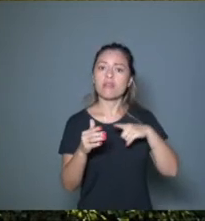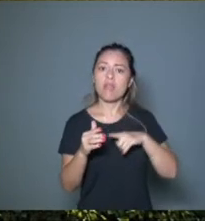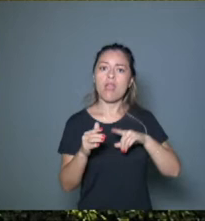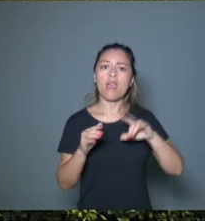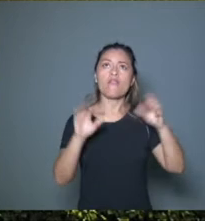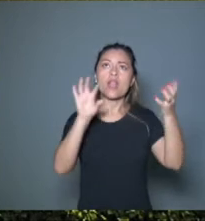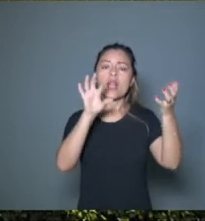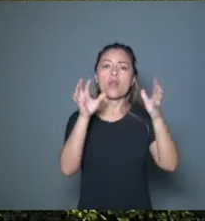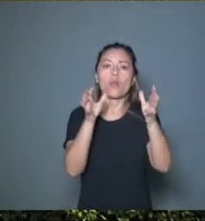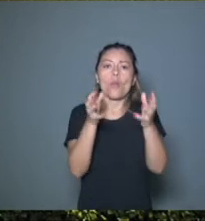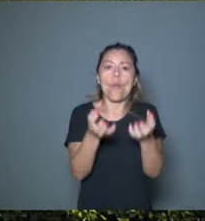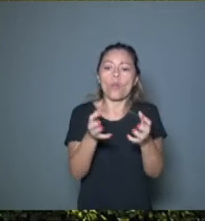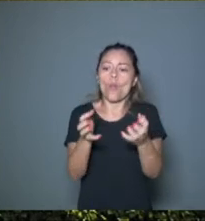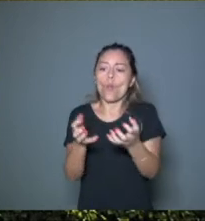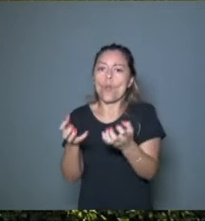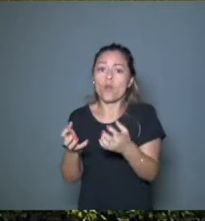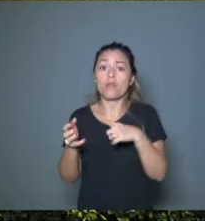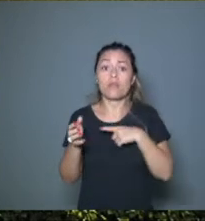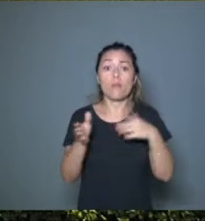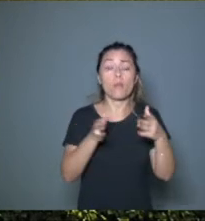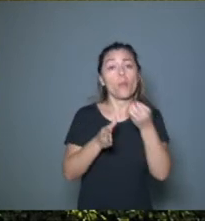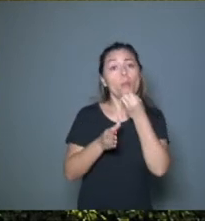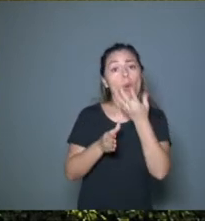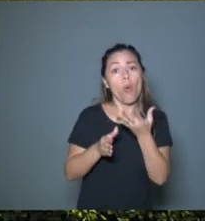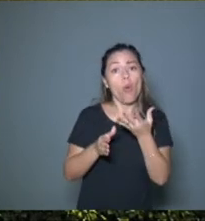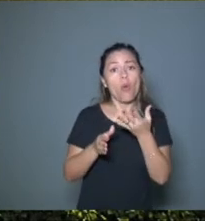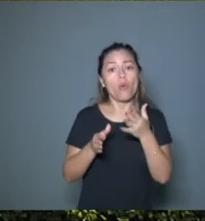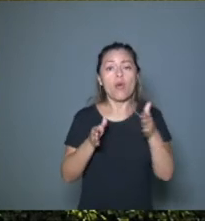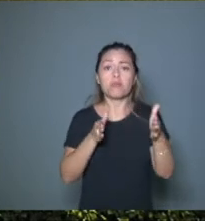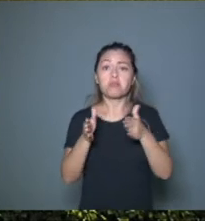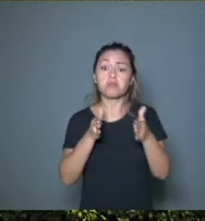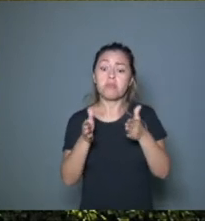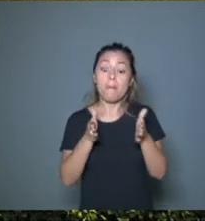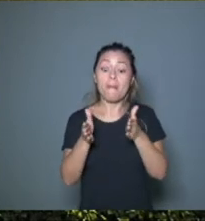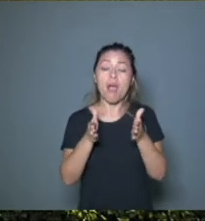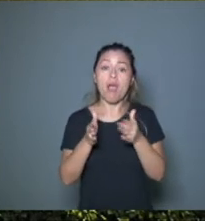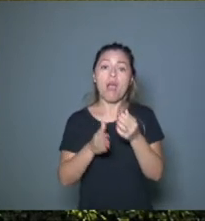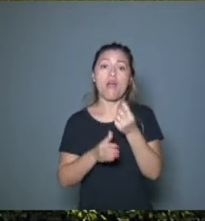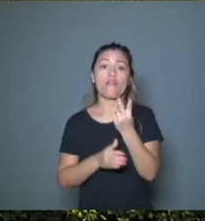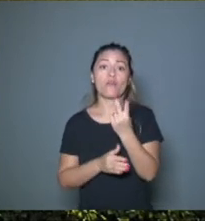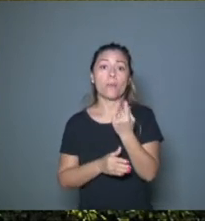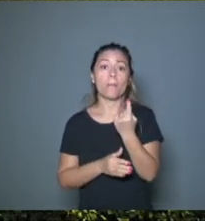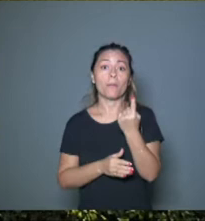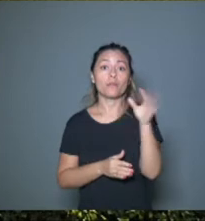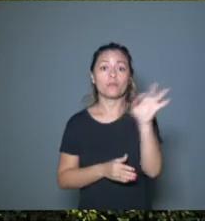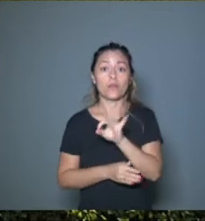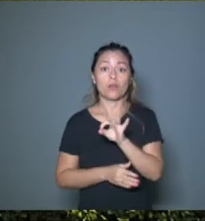também, tivemos períodos ótimos de clima, a nossa margem estava beirando os 20%. Né? E agora a